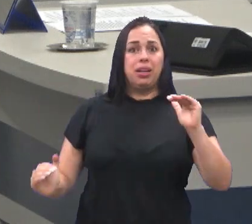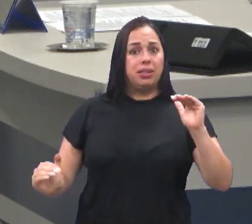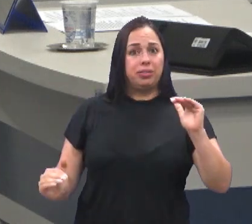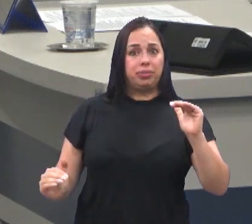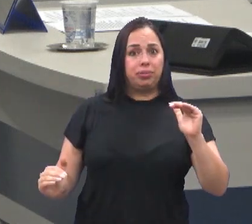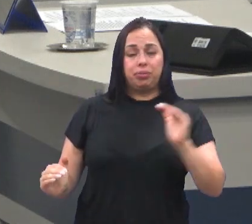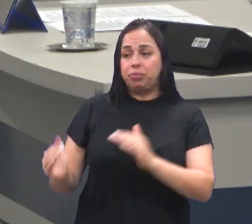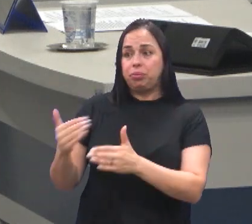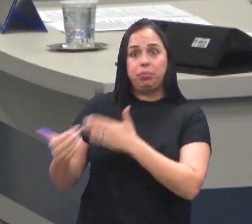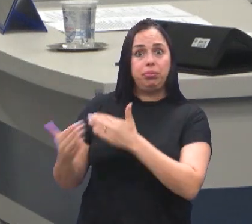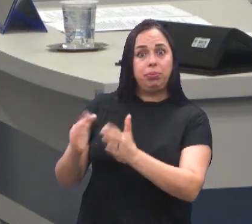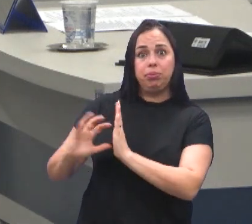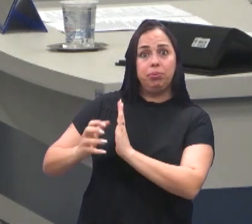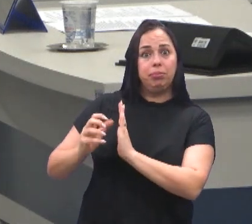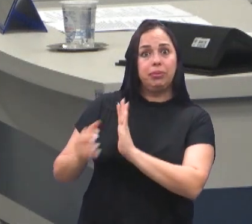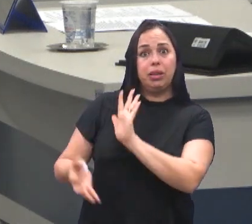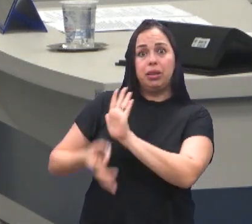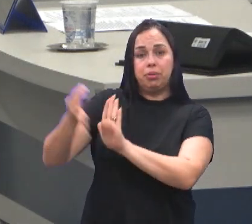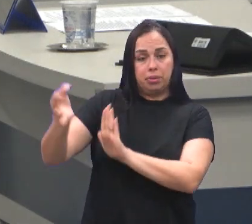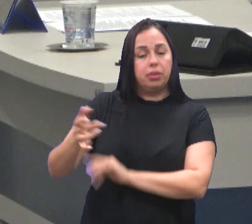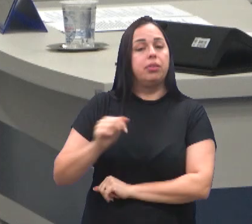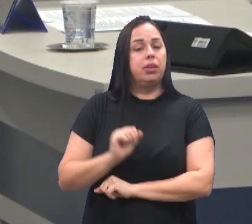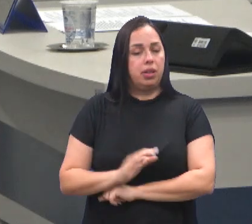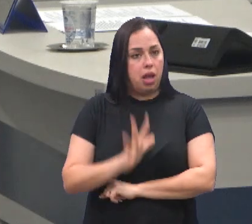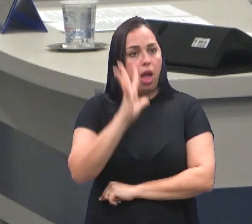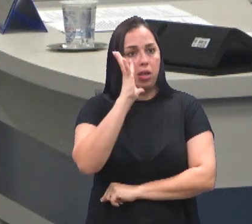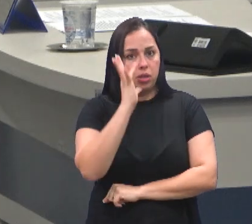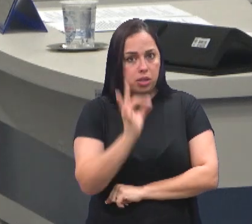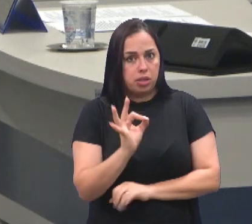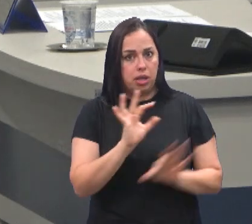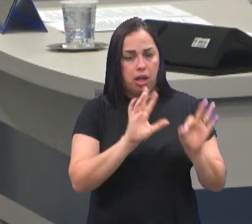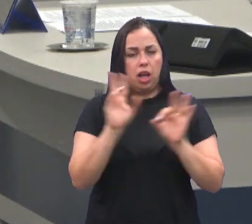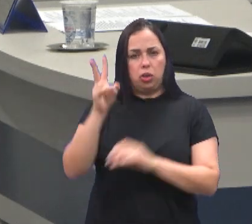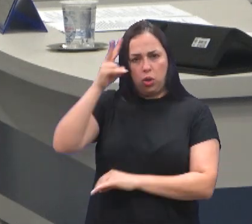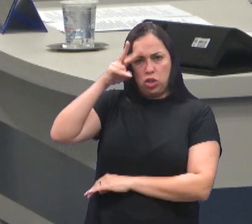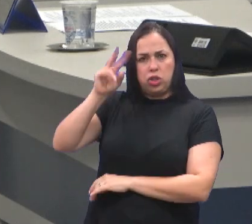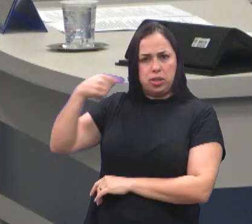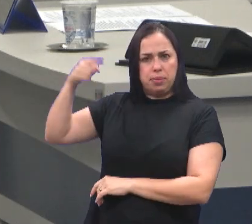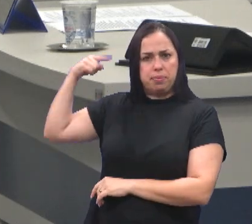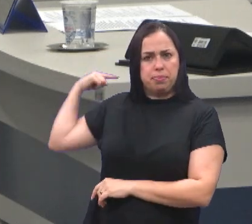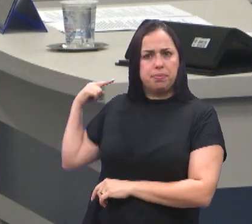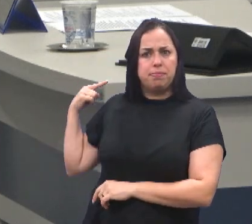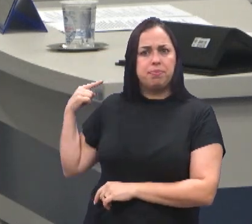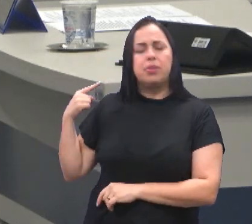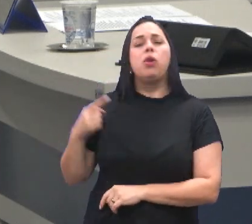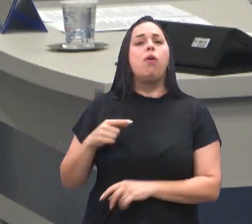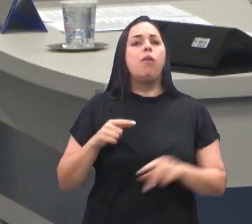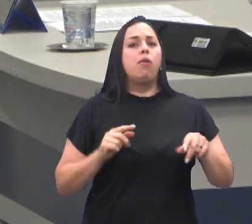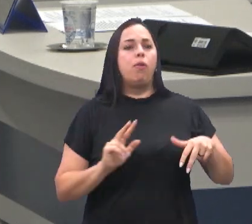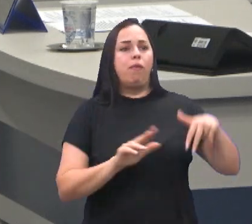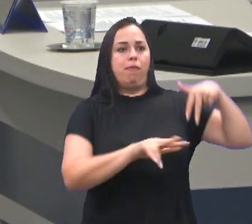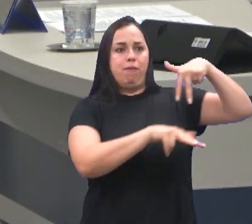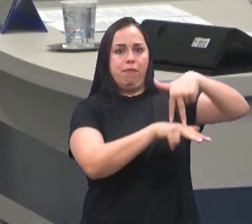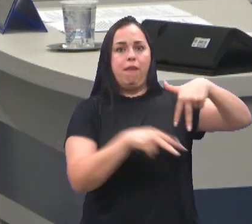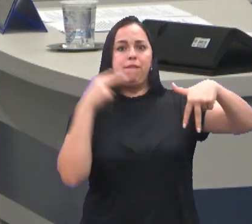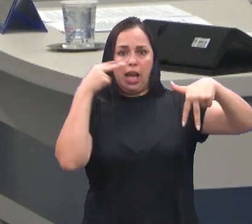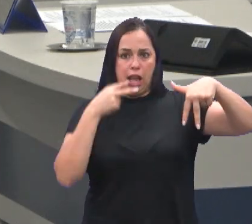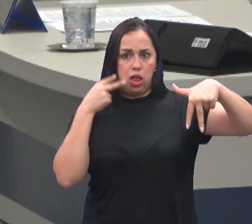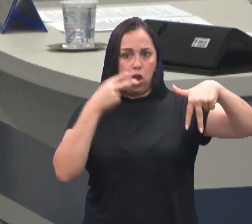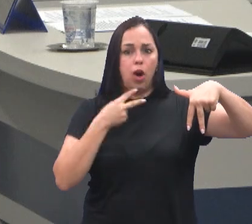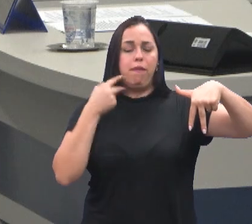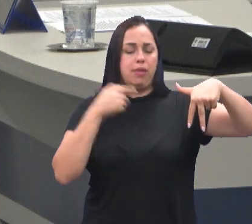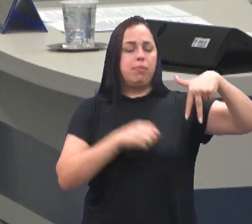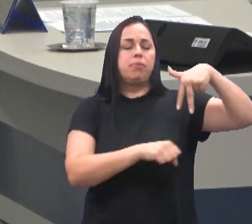partidárias. Eu escutei aqui, há 2 dias, um vereador vir aqui, neste mesmo